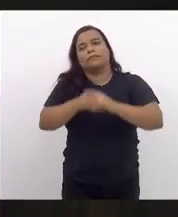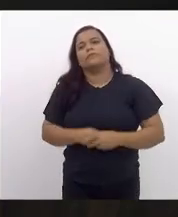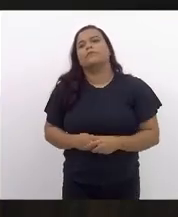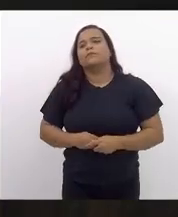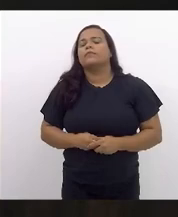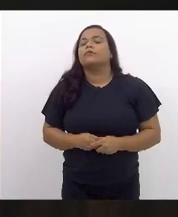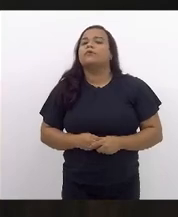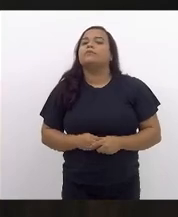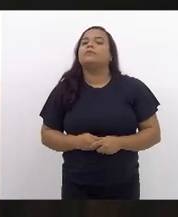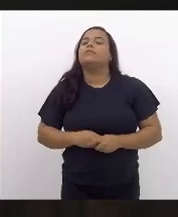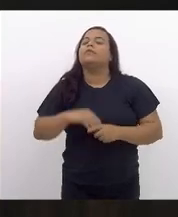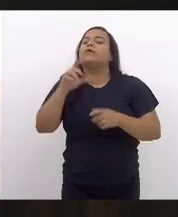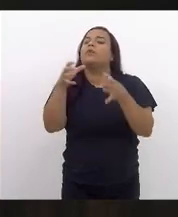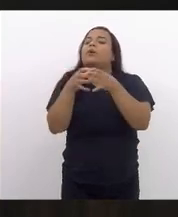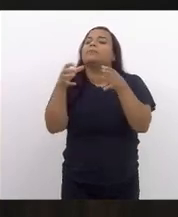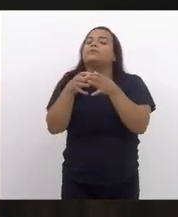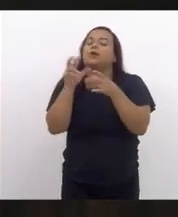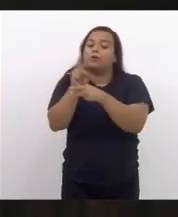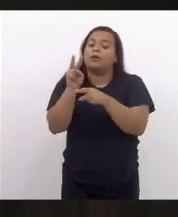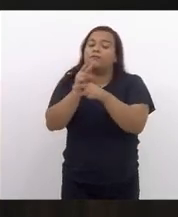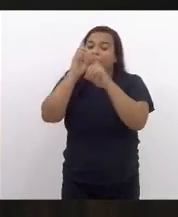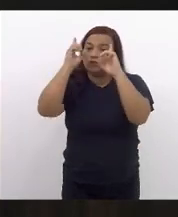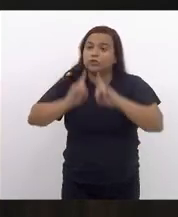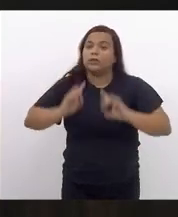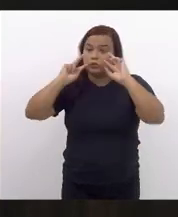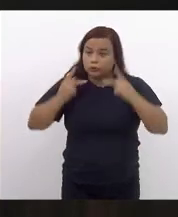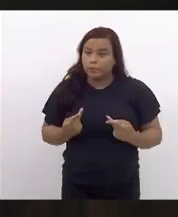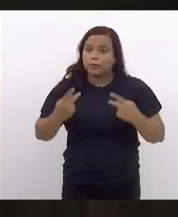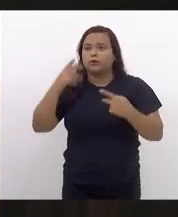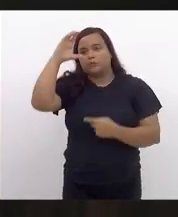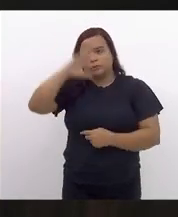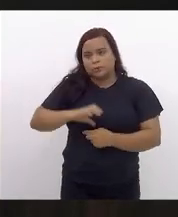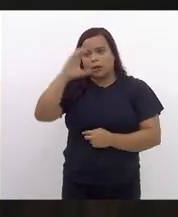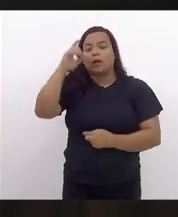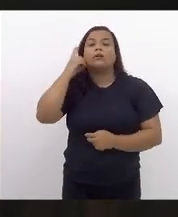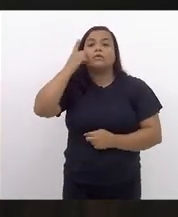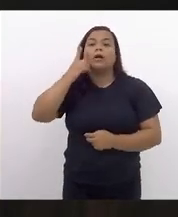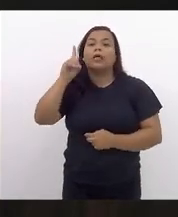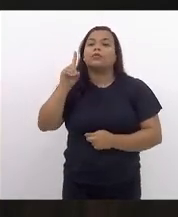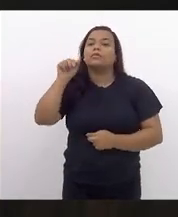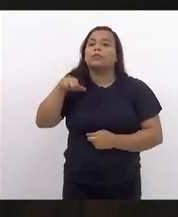Pela Comissão de Defesa dos Direitos Humanos e Cidadania, deputada Dani Monteiro.